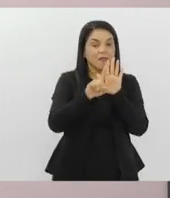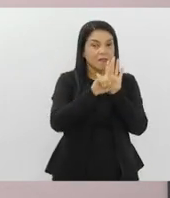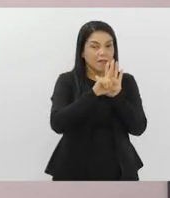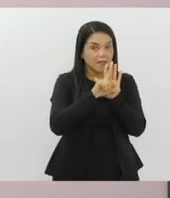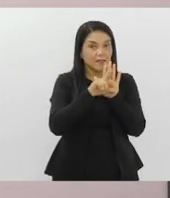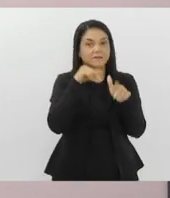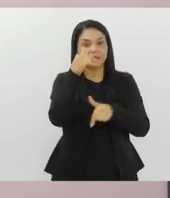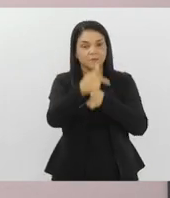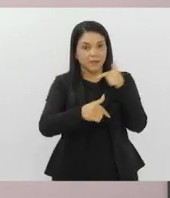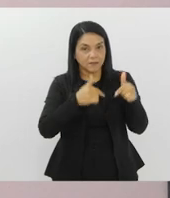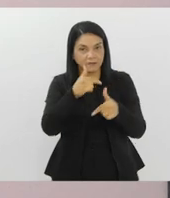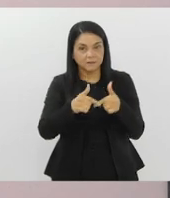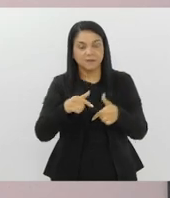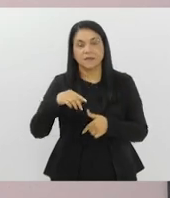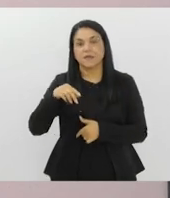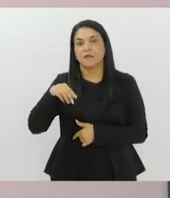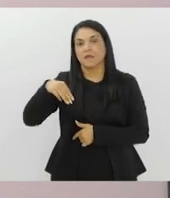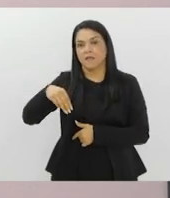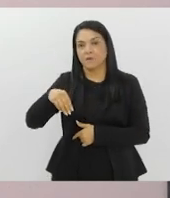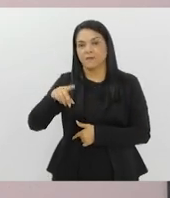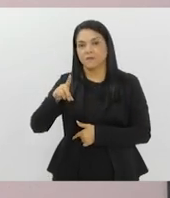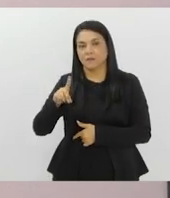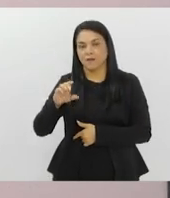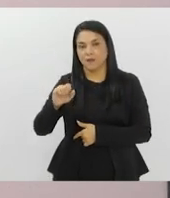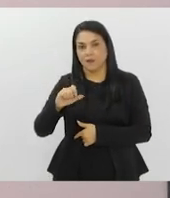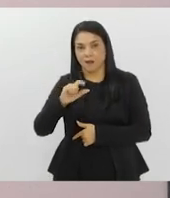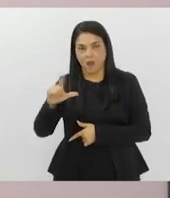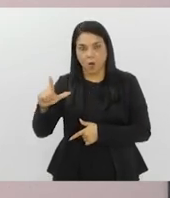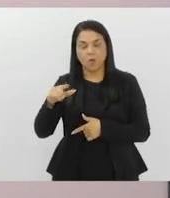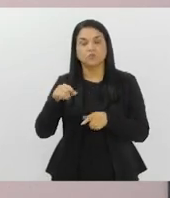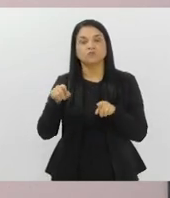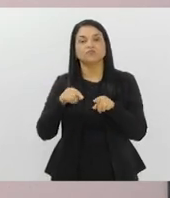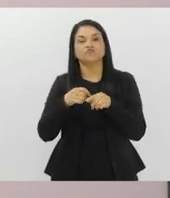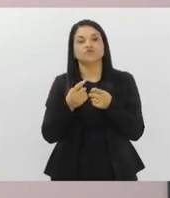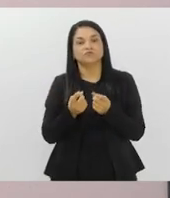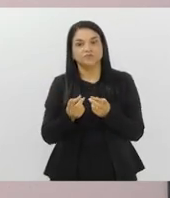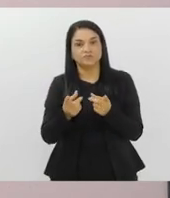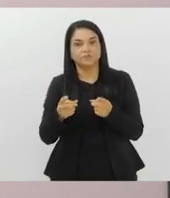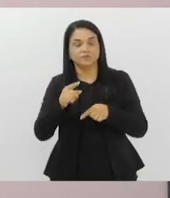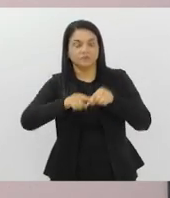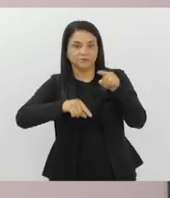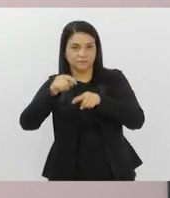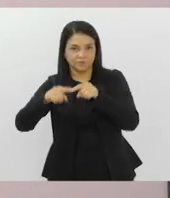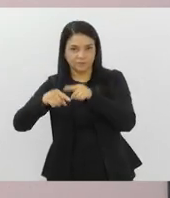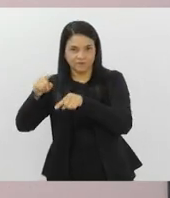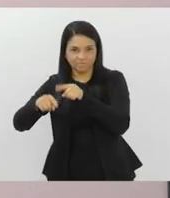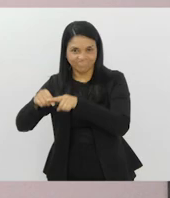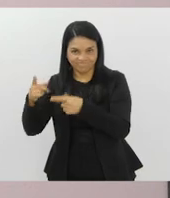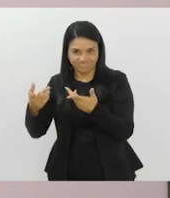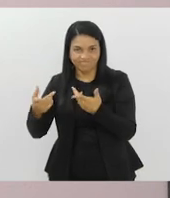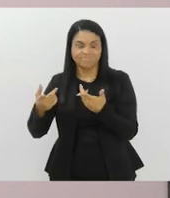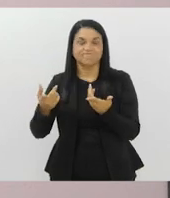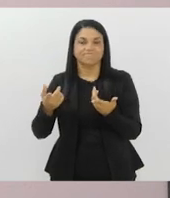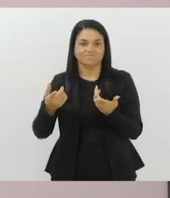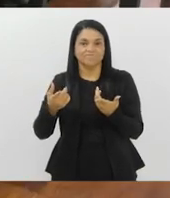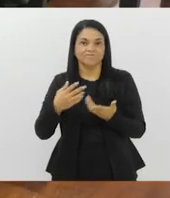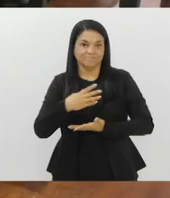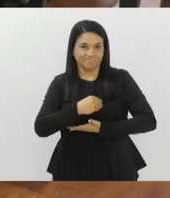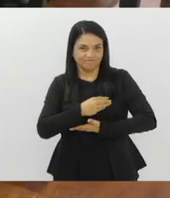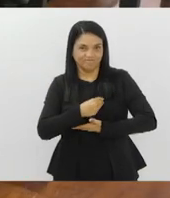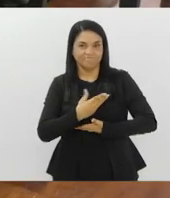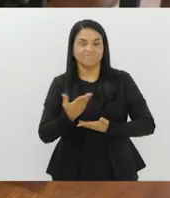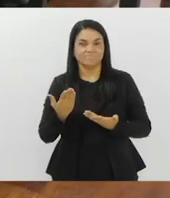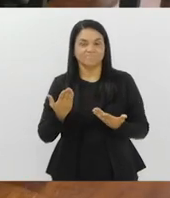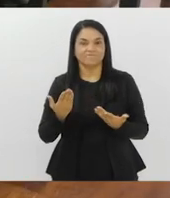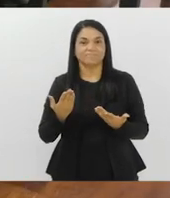a NBCAL, que é a Norma Brasileira de Comercialização de Produtos que competem com a primeira, com a alimentação do bebê. Lei